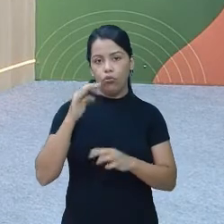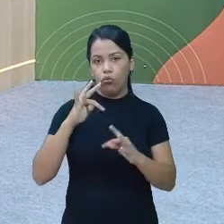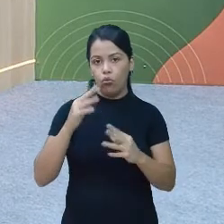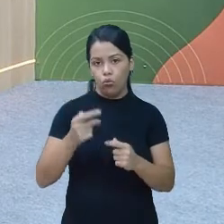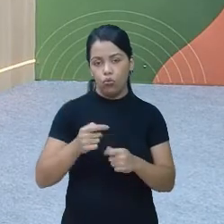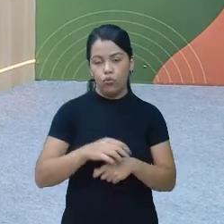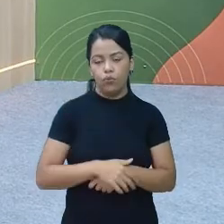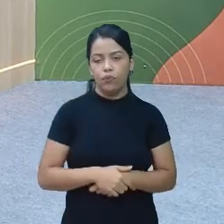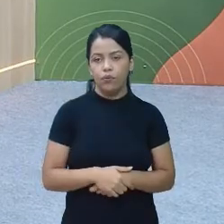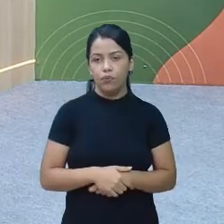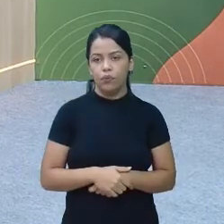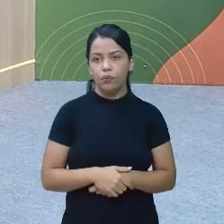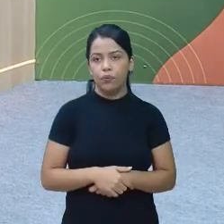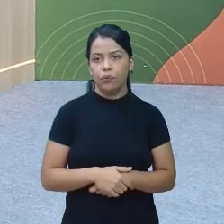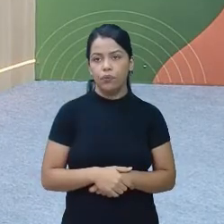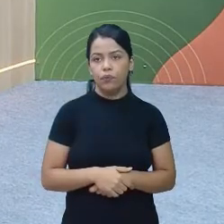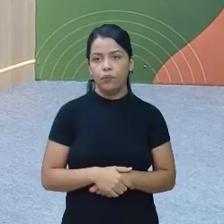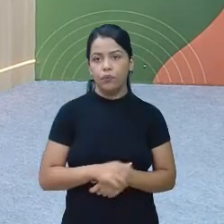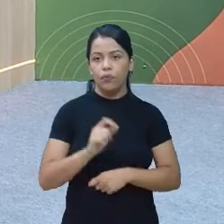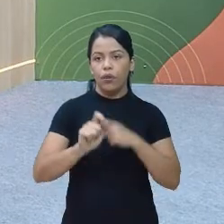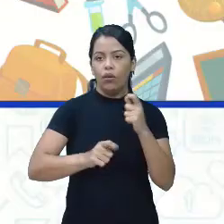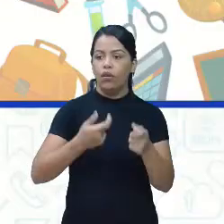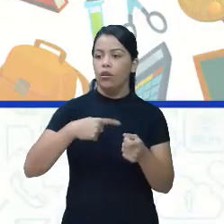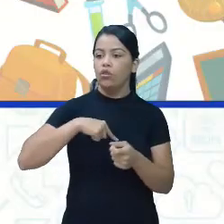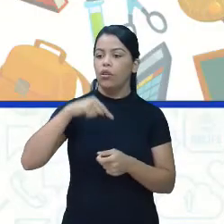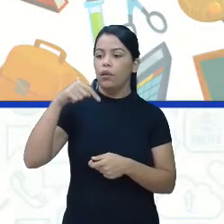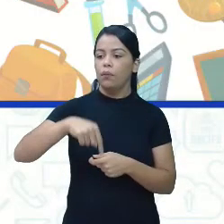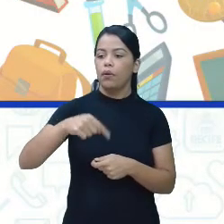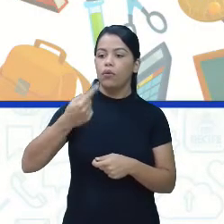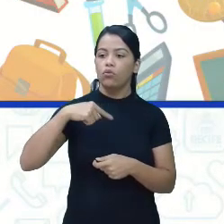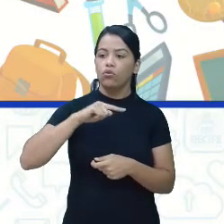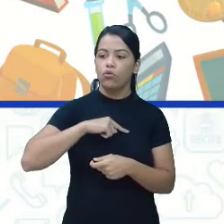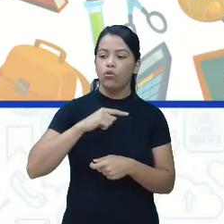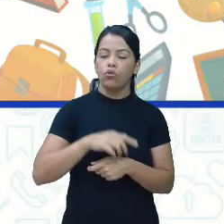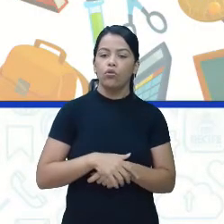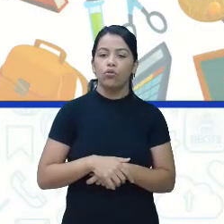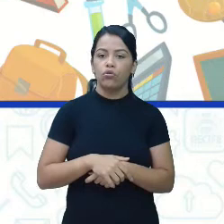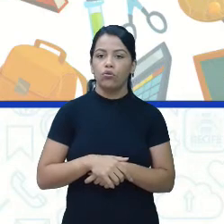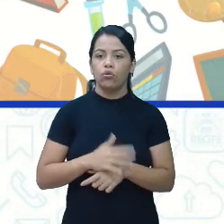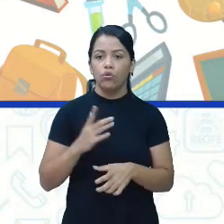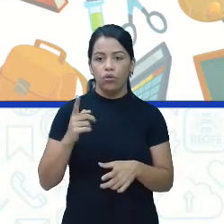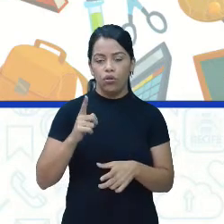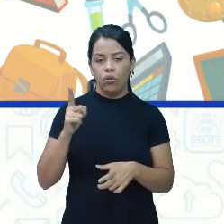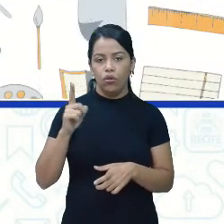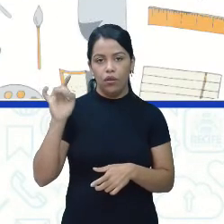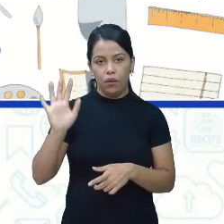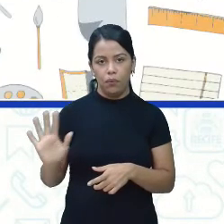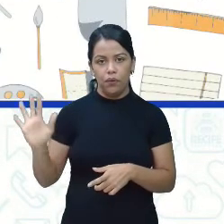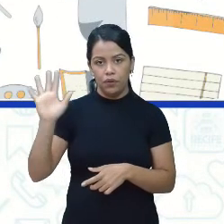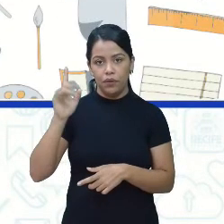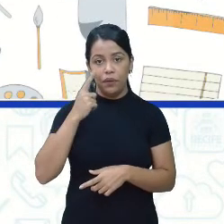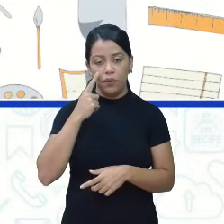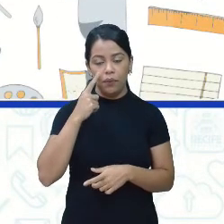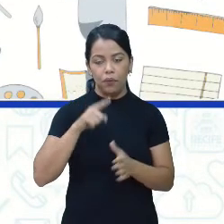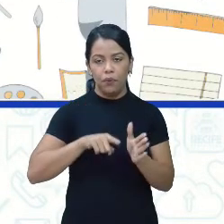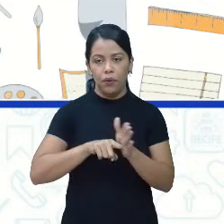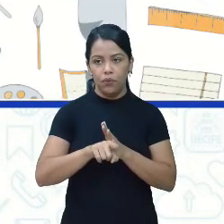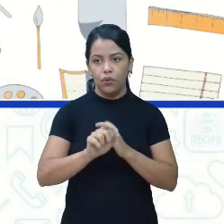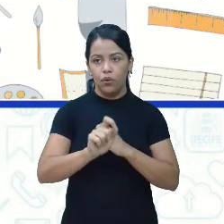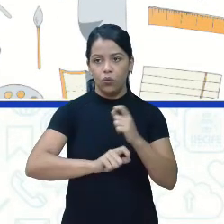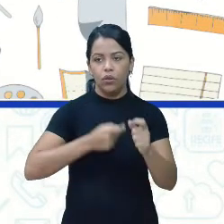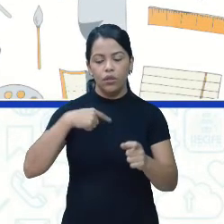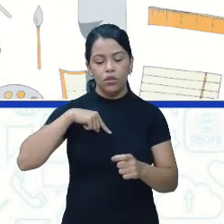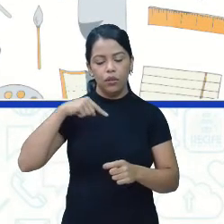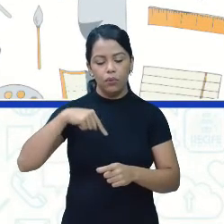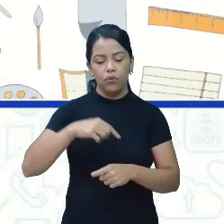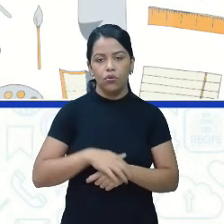Então, então, o que nós temos para hoje? O que o nosso robozinho está perguntando. O que nós teremos para hoje é isso aqui, ó. Vamos